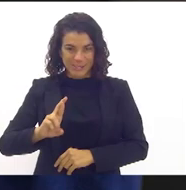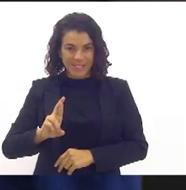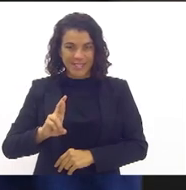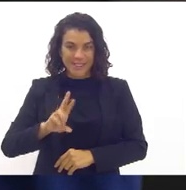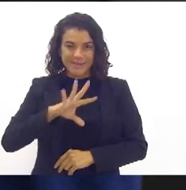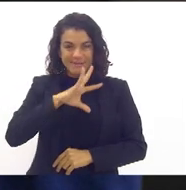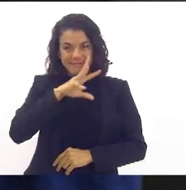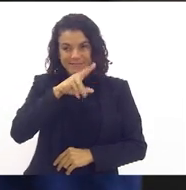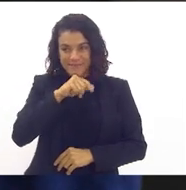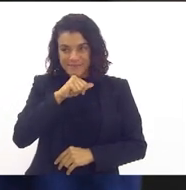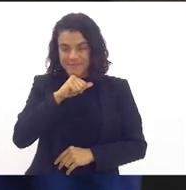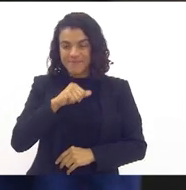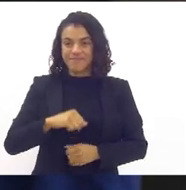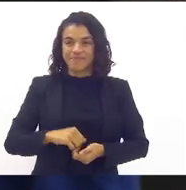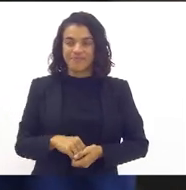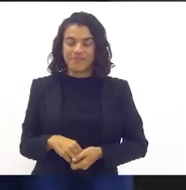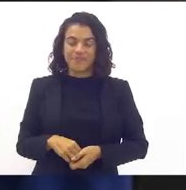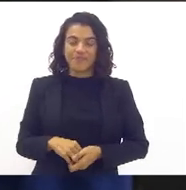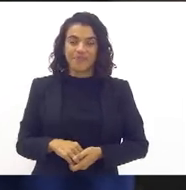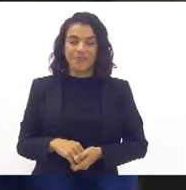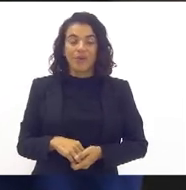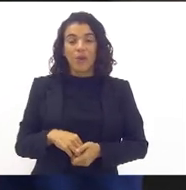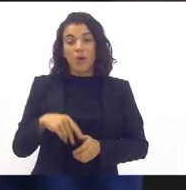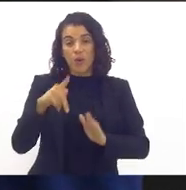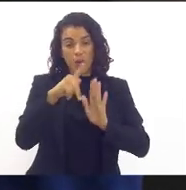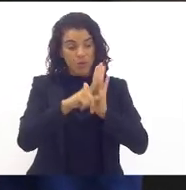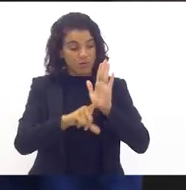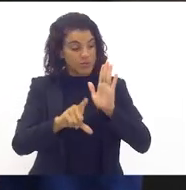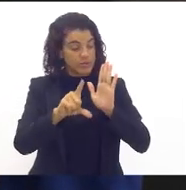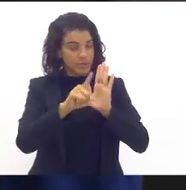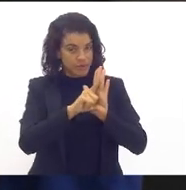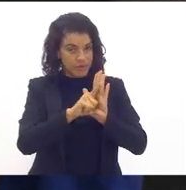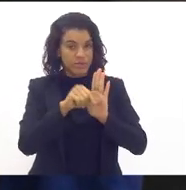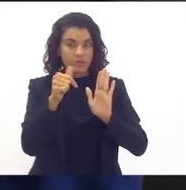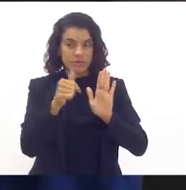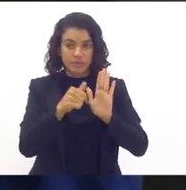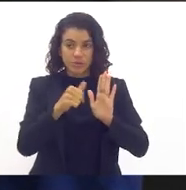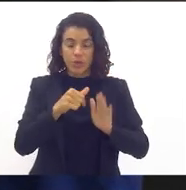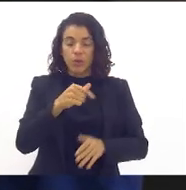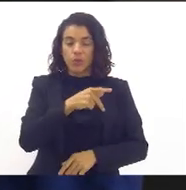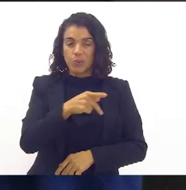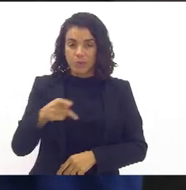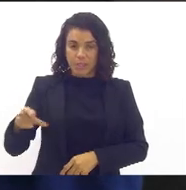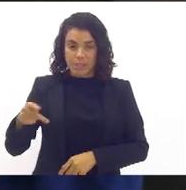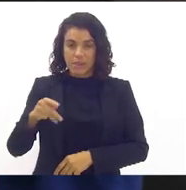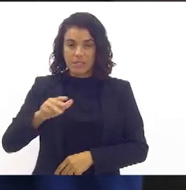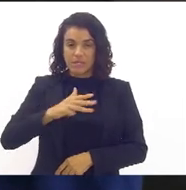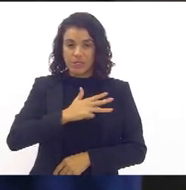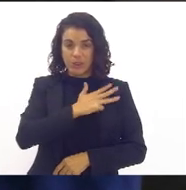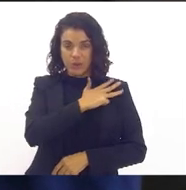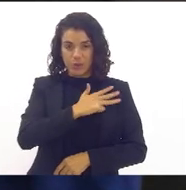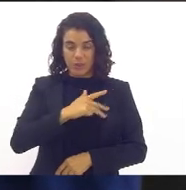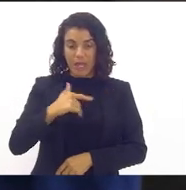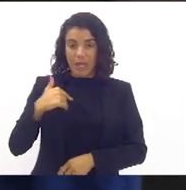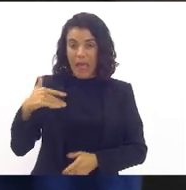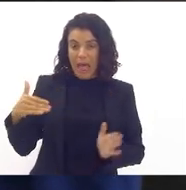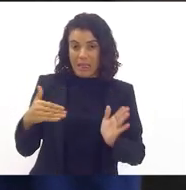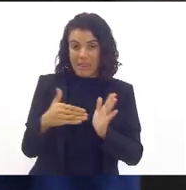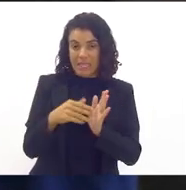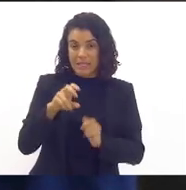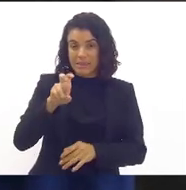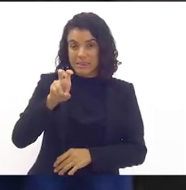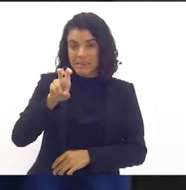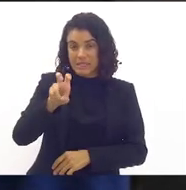Aquilo que eu já disse diversas vezes. O projeto do presidente Lula é que quem ganha até 5 salários,